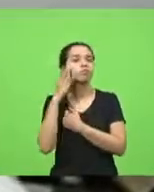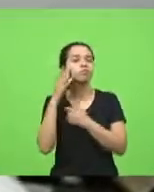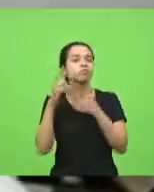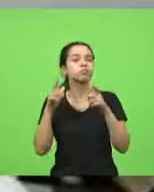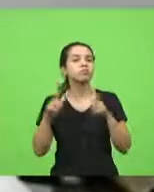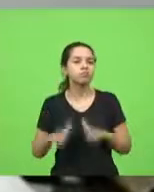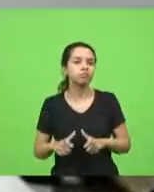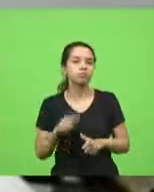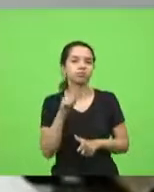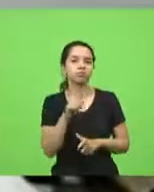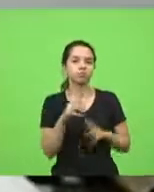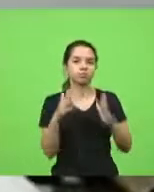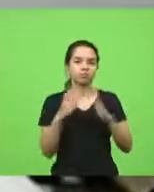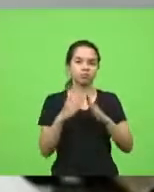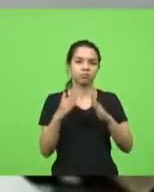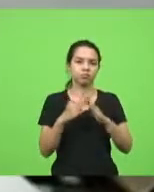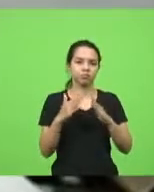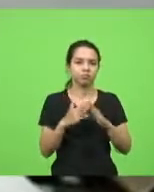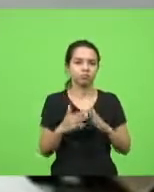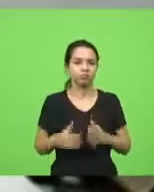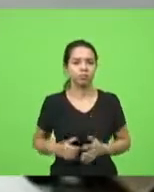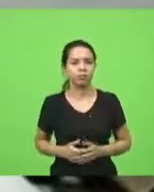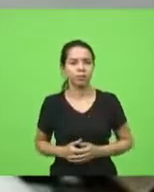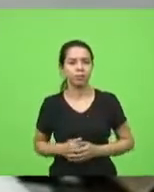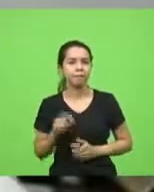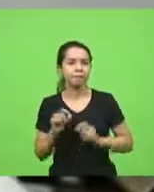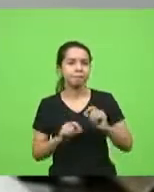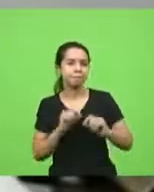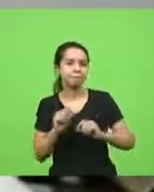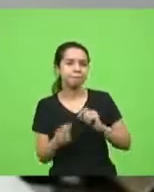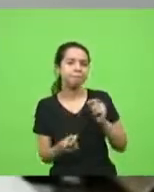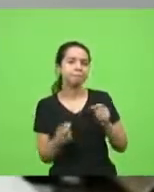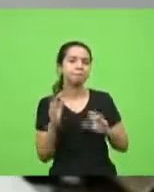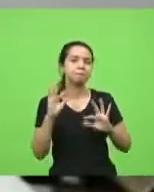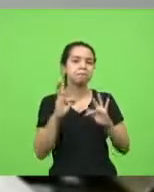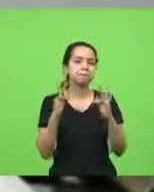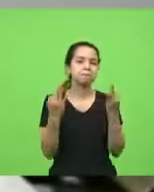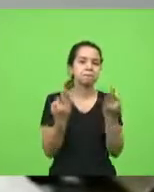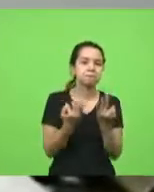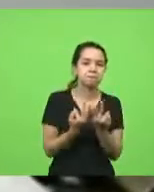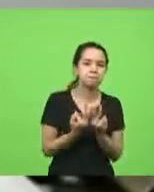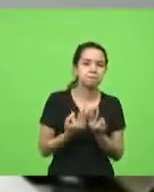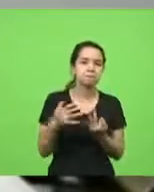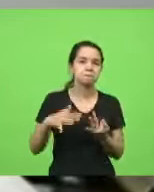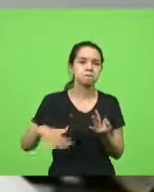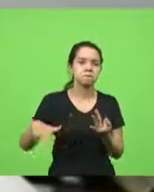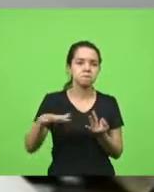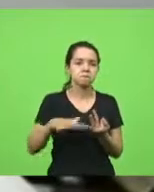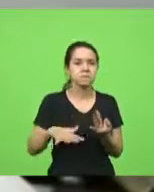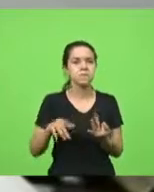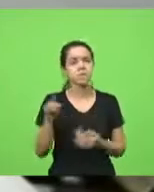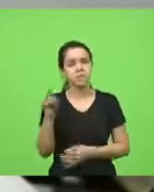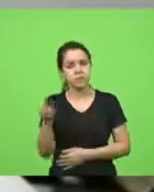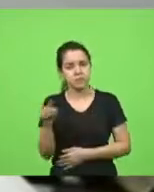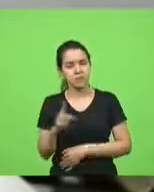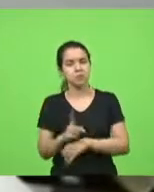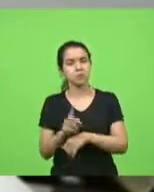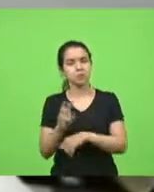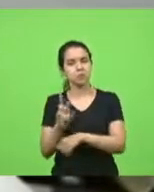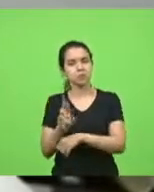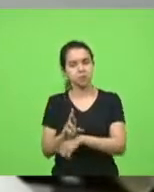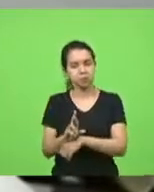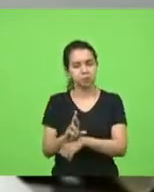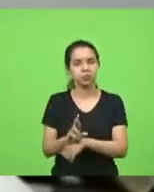mora, o que está acontecendo com a família, o que está acontecendo com a parentagem toda. E o doutor Juarez sempre foi